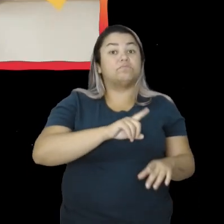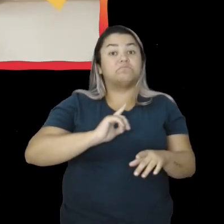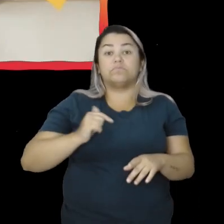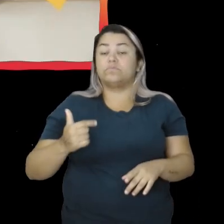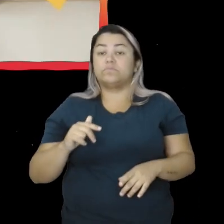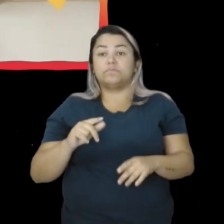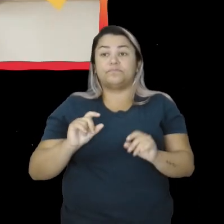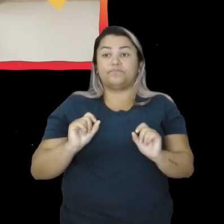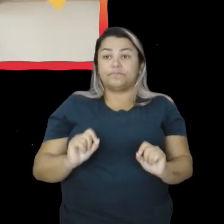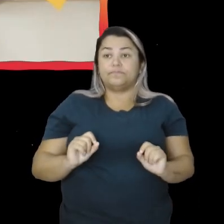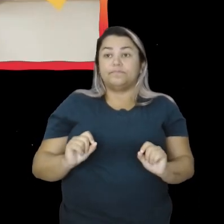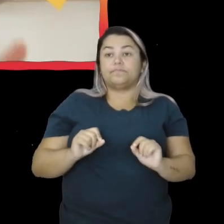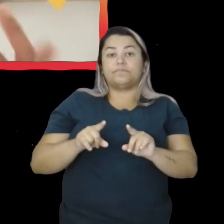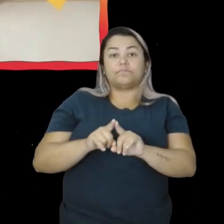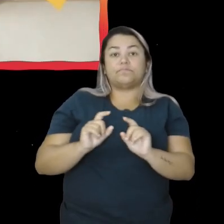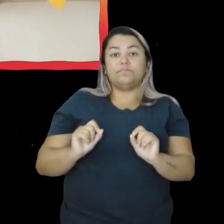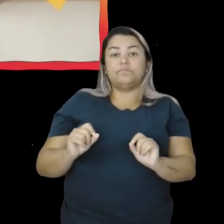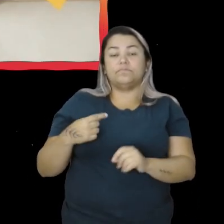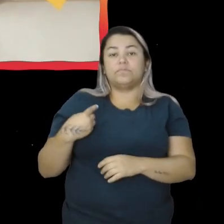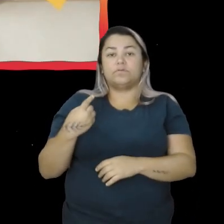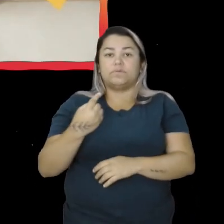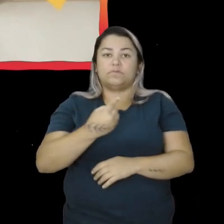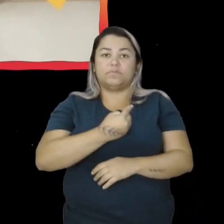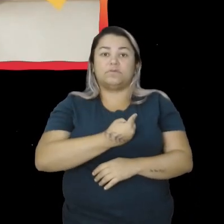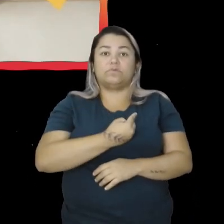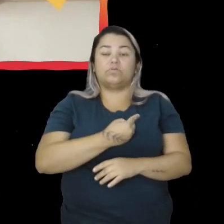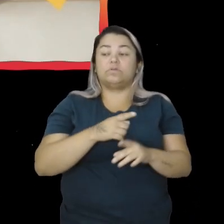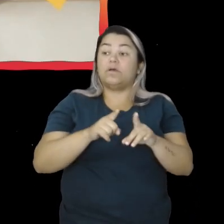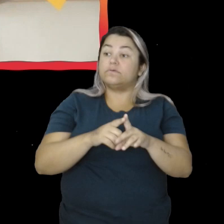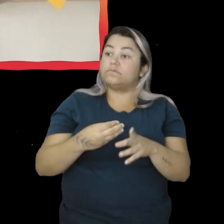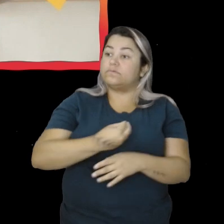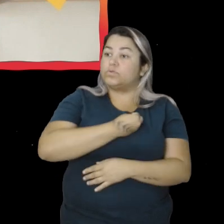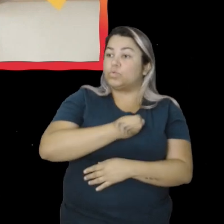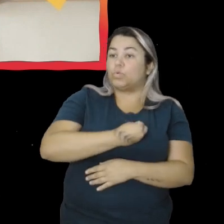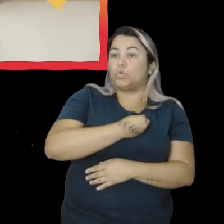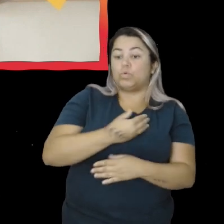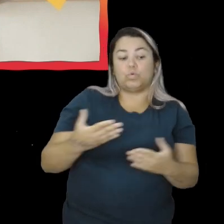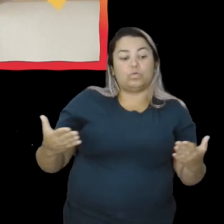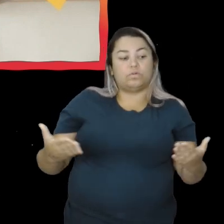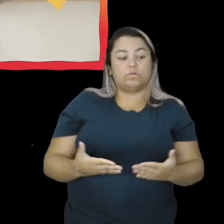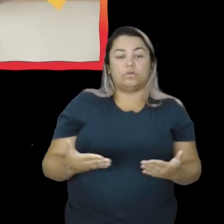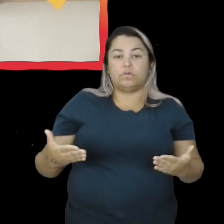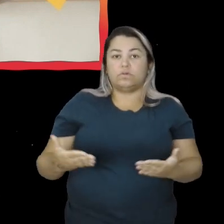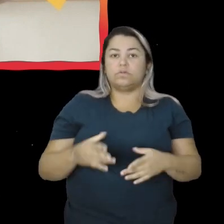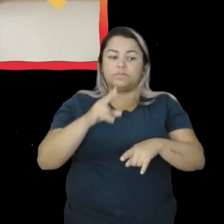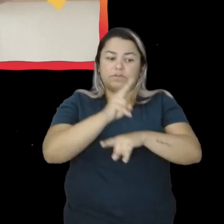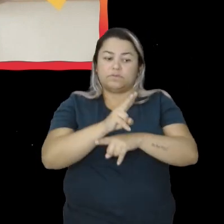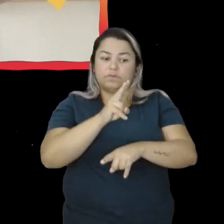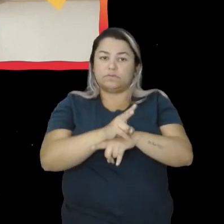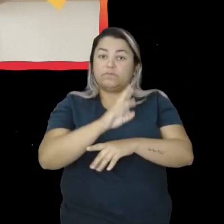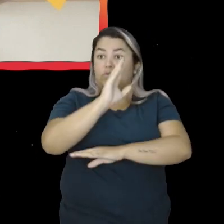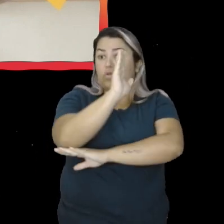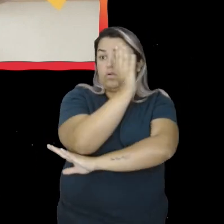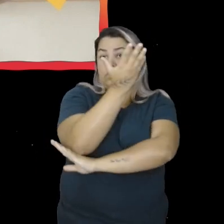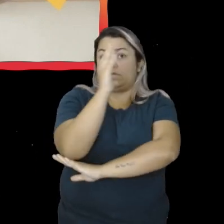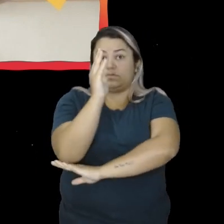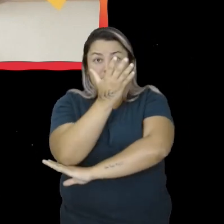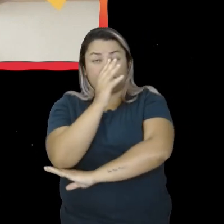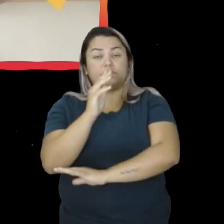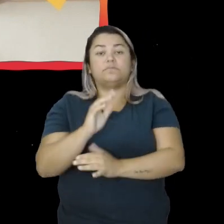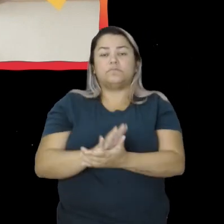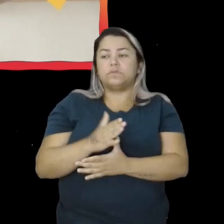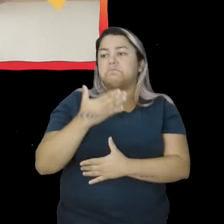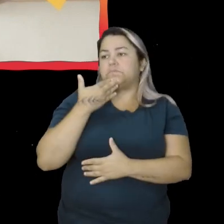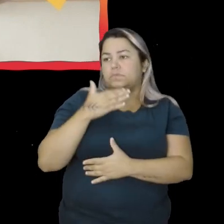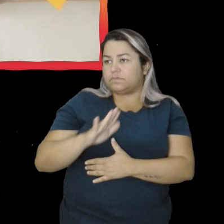E sequer isso é pensado em quem está morando nessas regiões, que eles dizem que tem que preservar a floresta, que eu sou 100% a favor, né, de ter